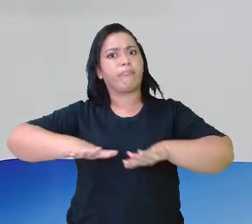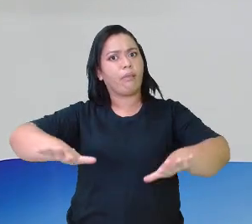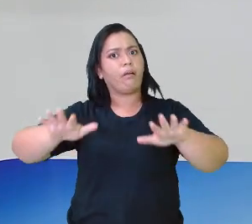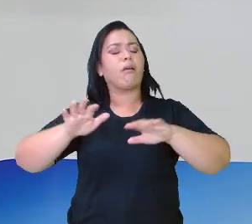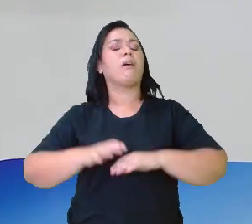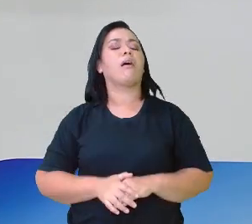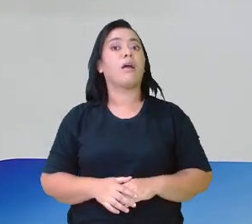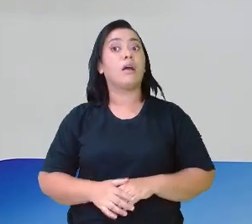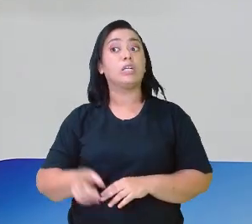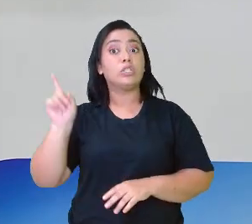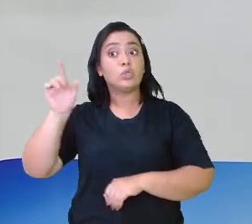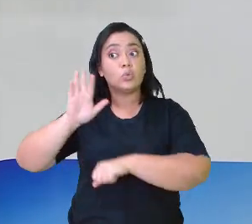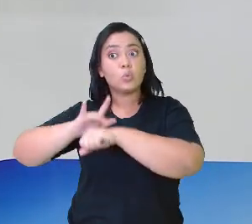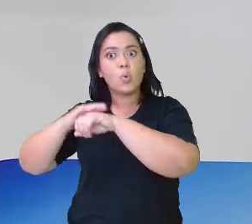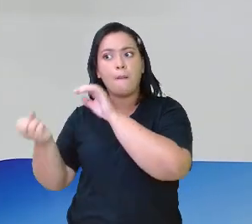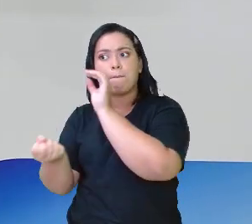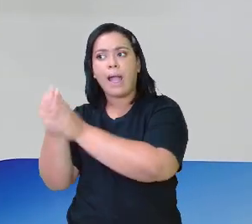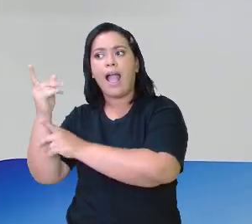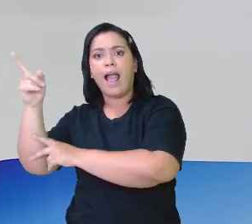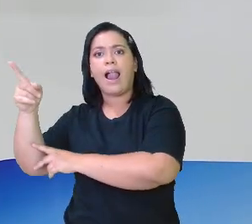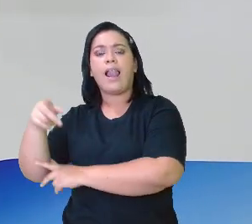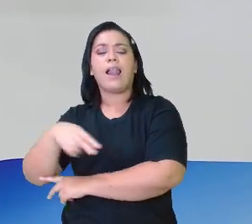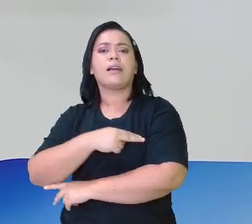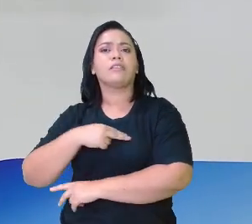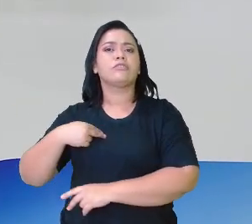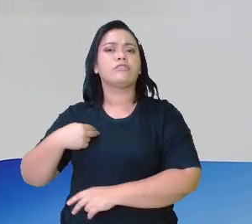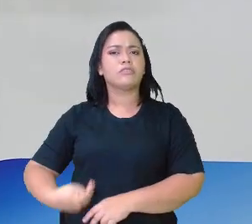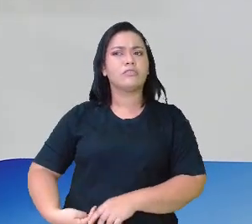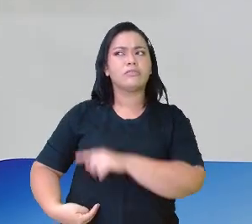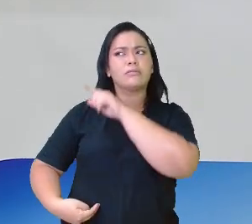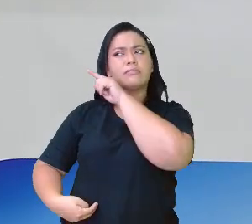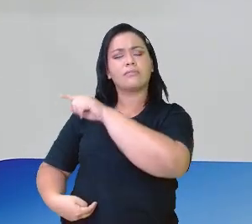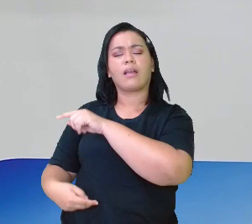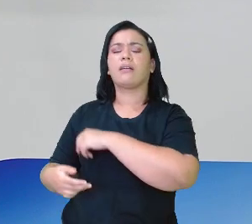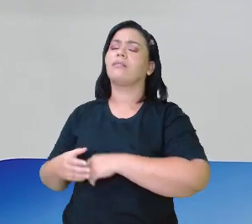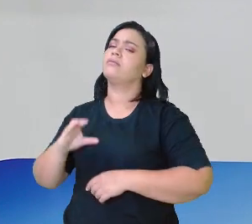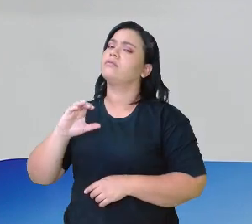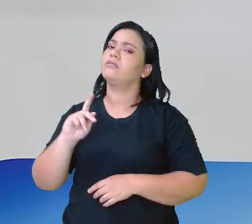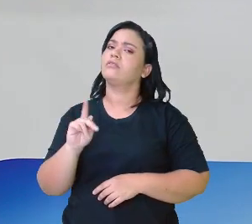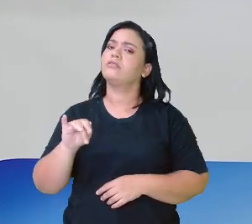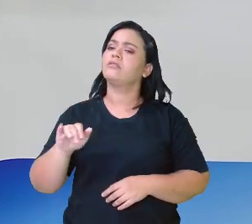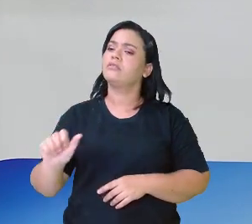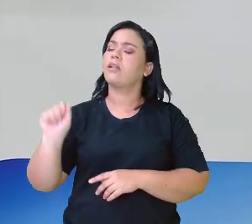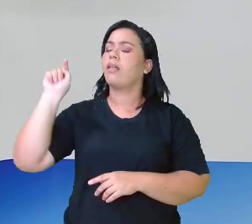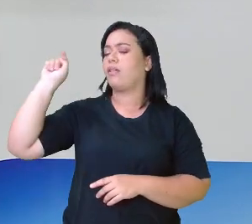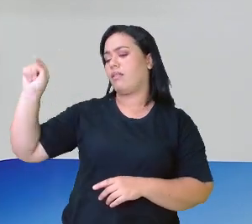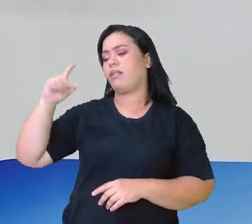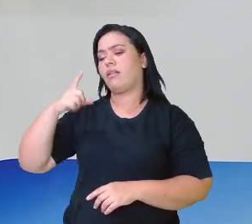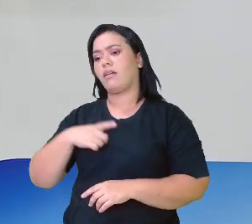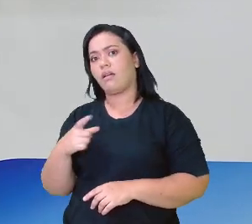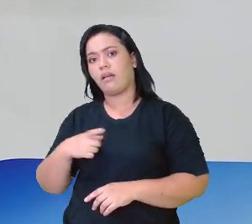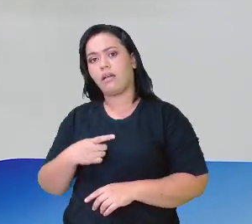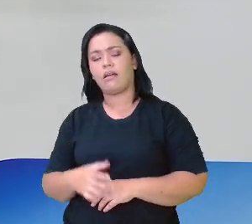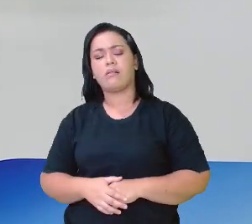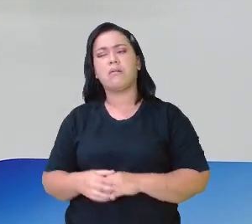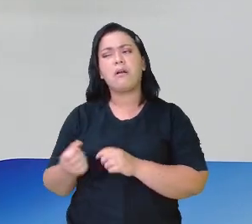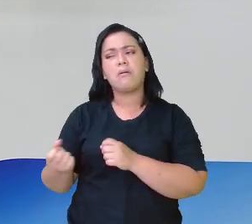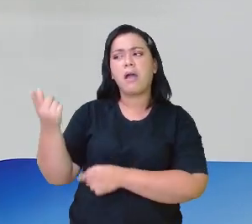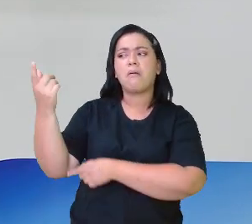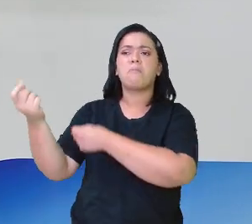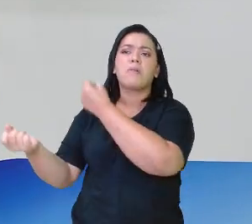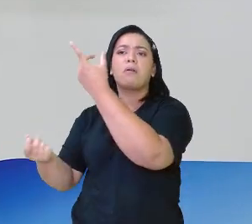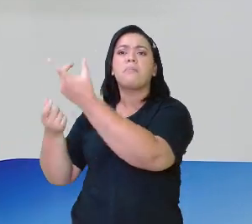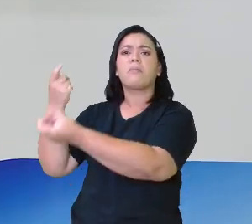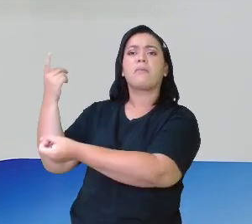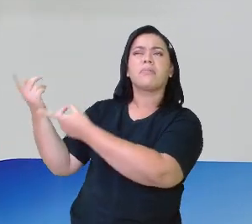Wuhan, a gente começa a ouvir falar de casos que estavam acontecendo lá na China